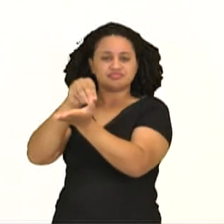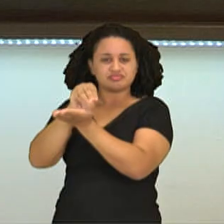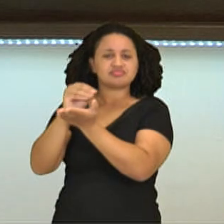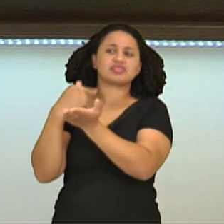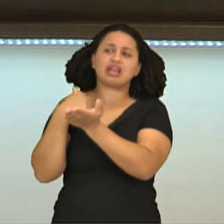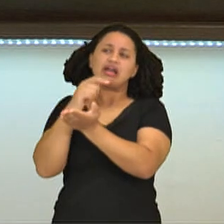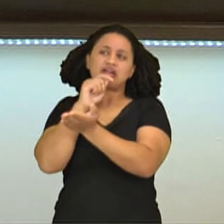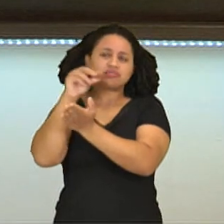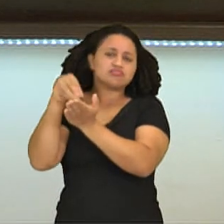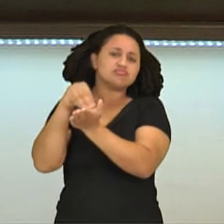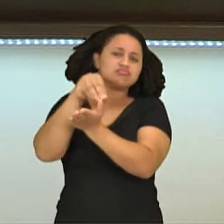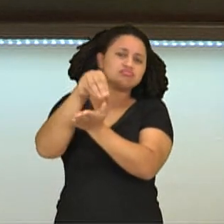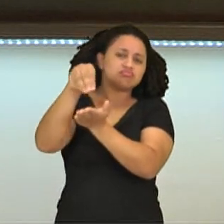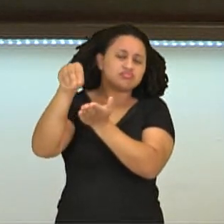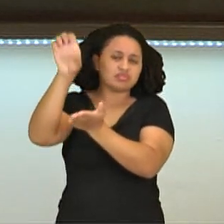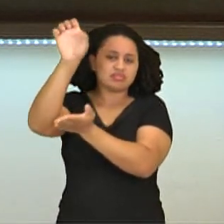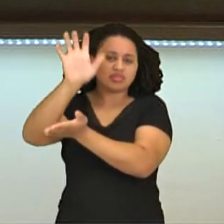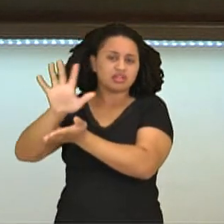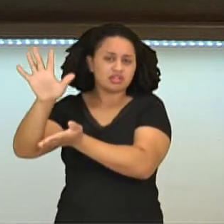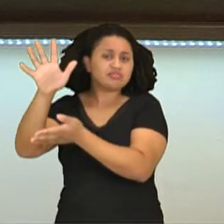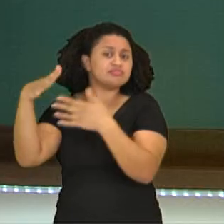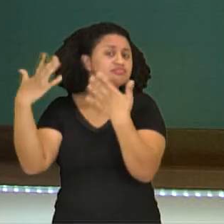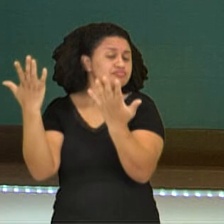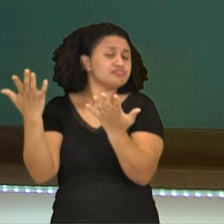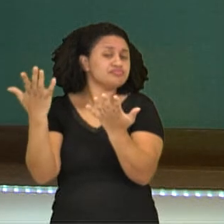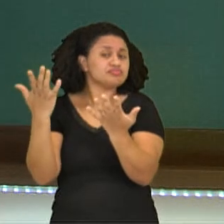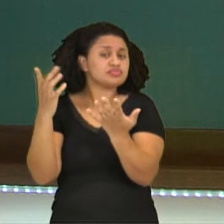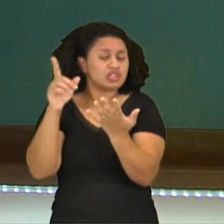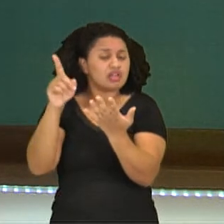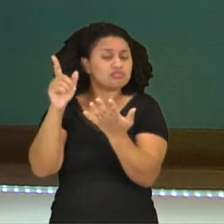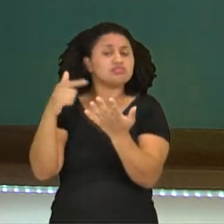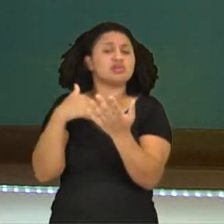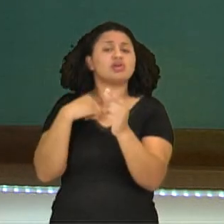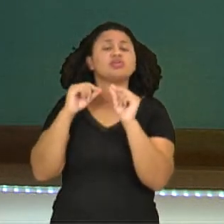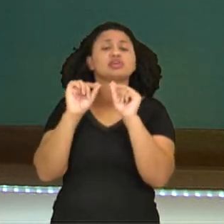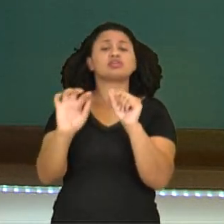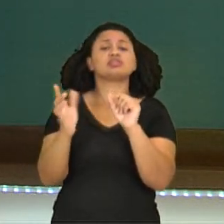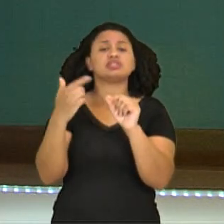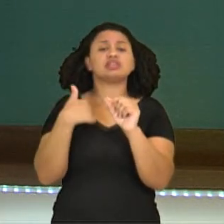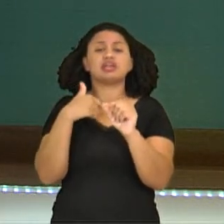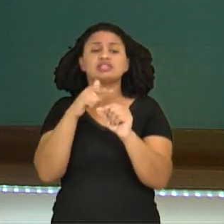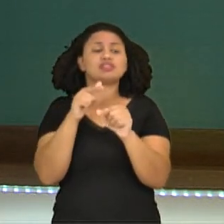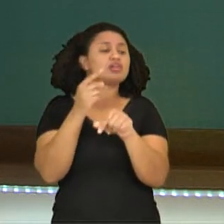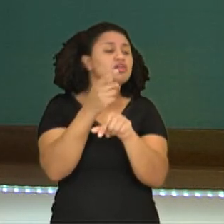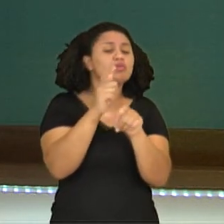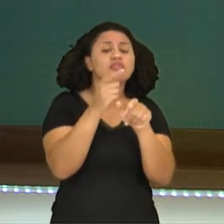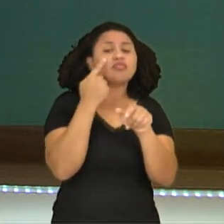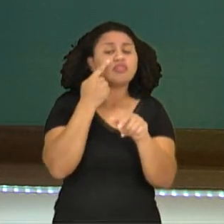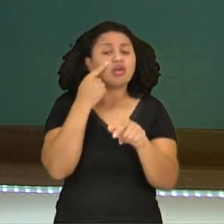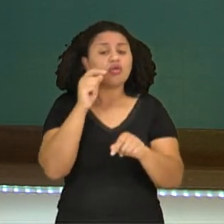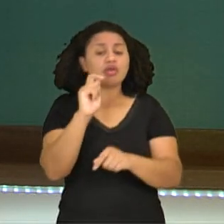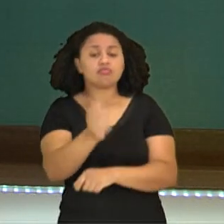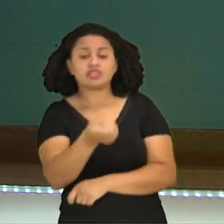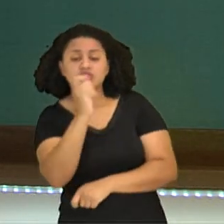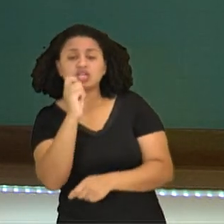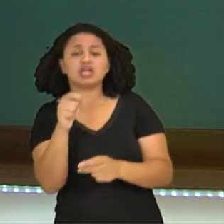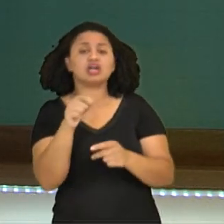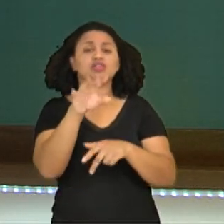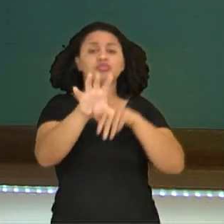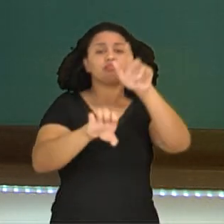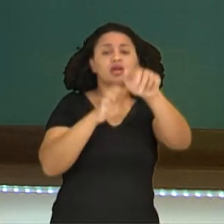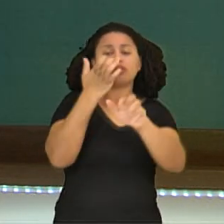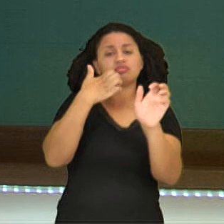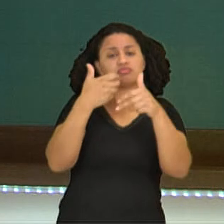puxando carroça, desculpe a expressão popular, ou seja, estava lá caçando, pescando, coletando frutos lá na